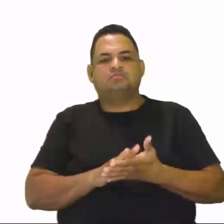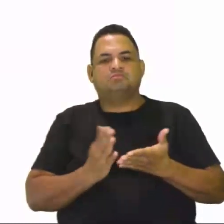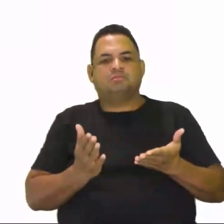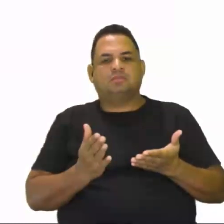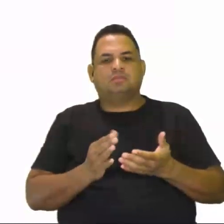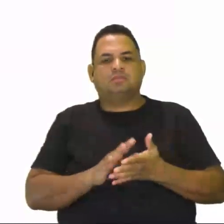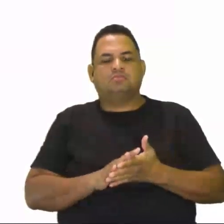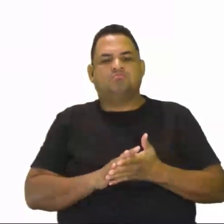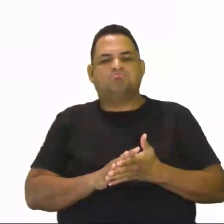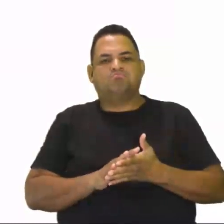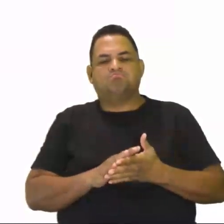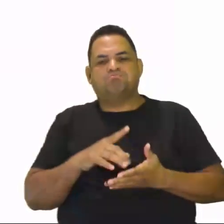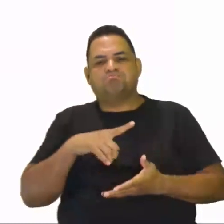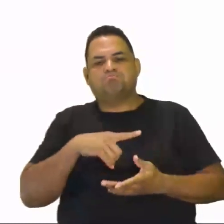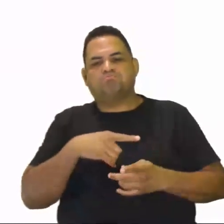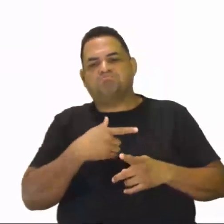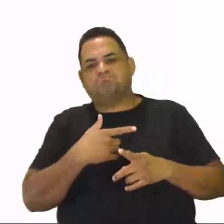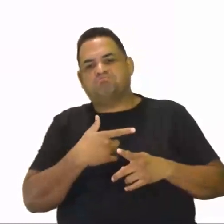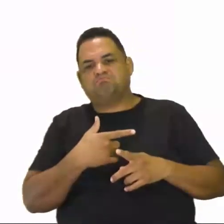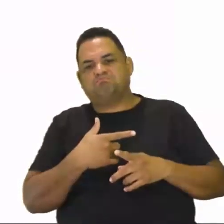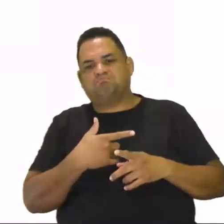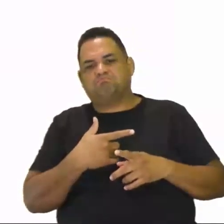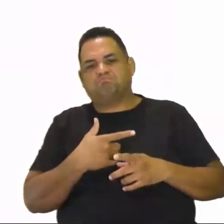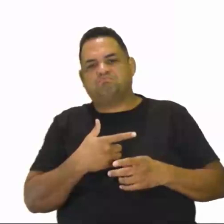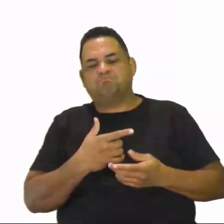curto prazo